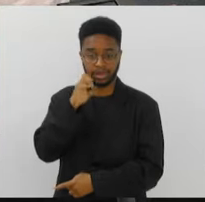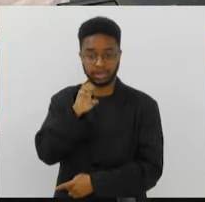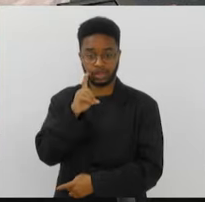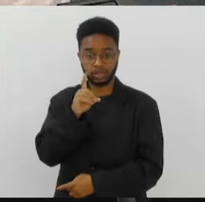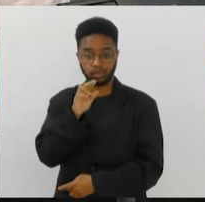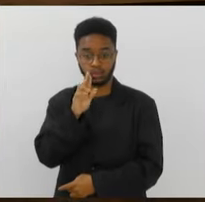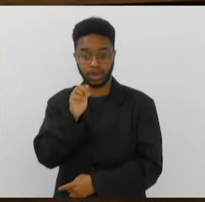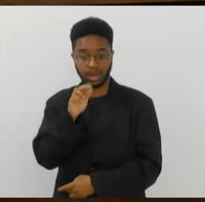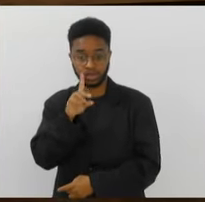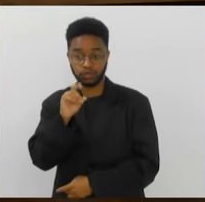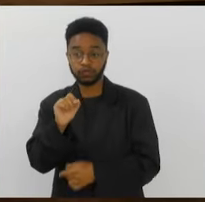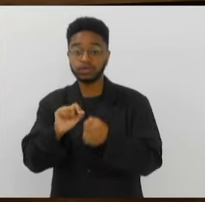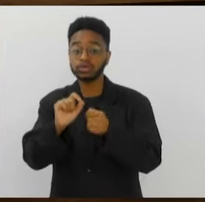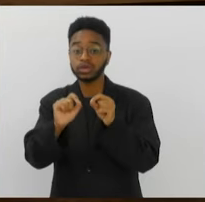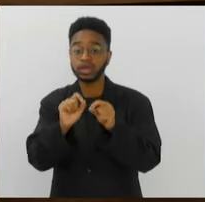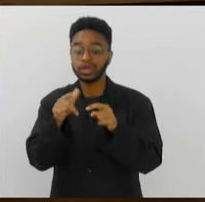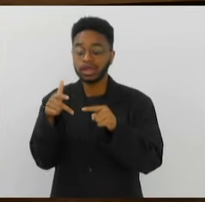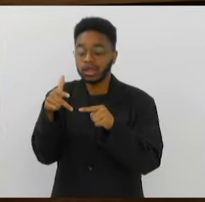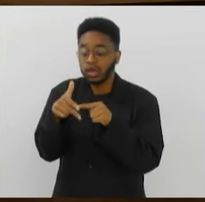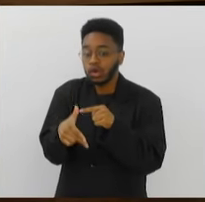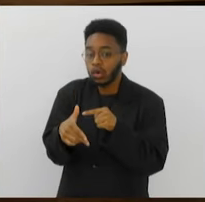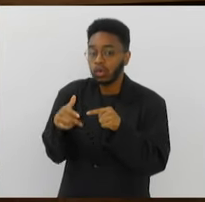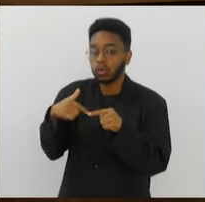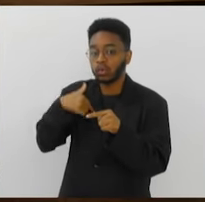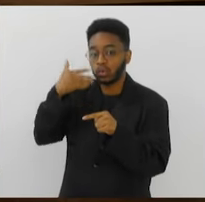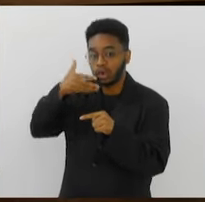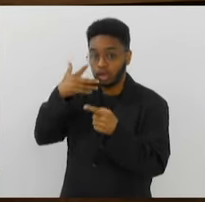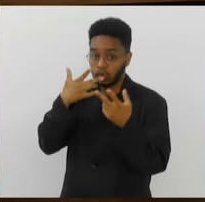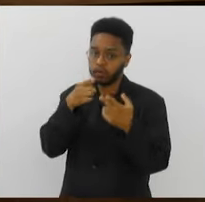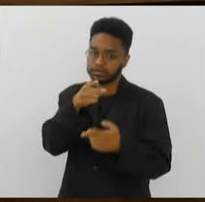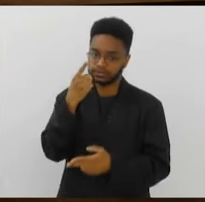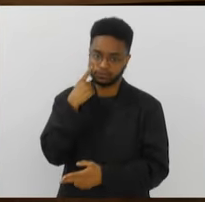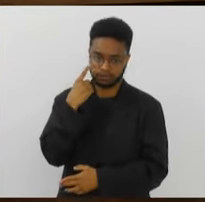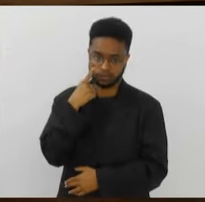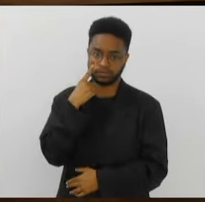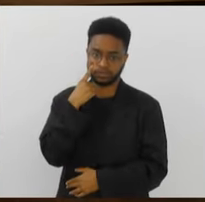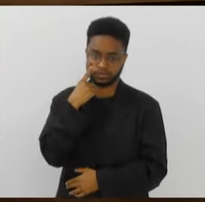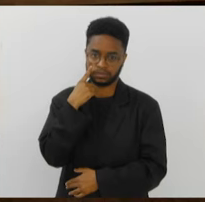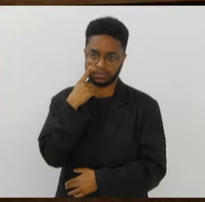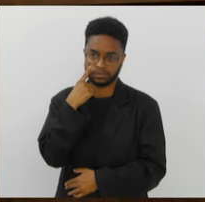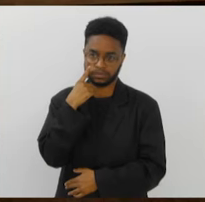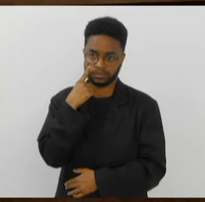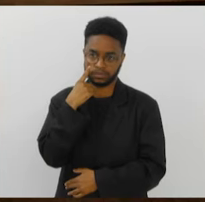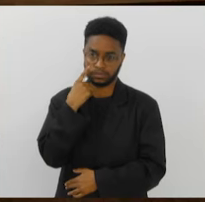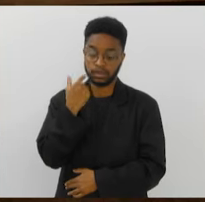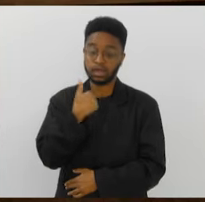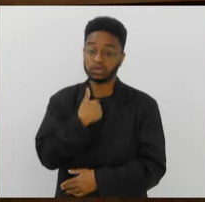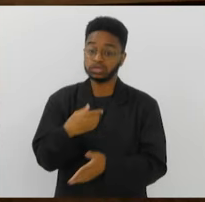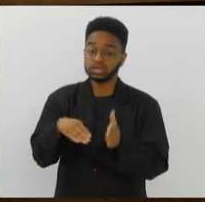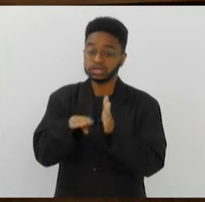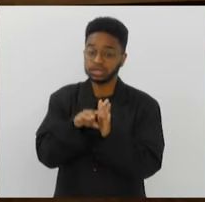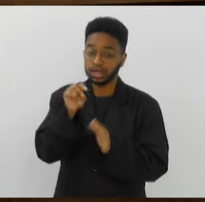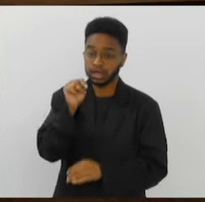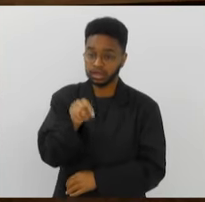me aparteou, como Vossa Excelência presenciou. Eu cheguei aqui